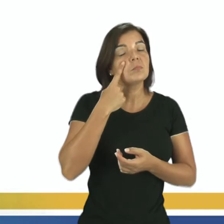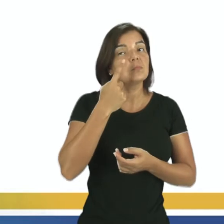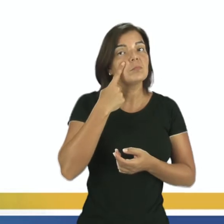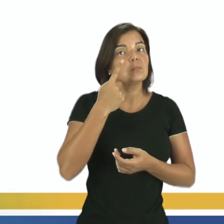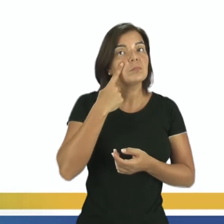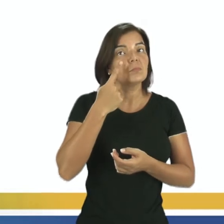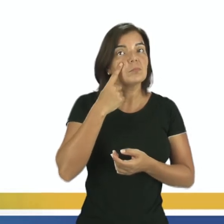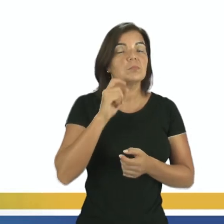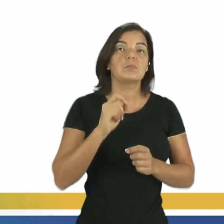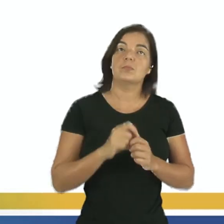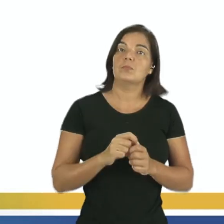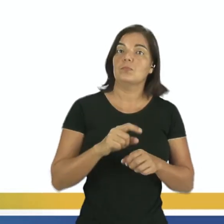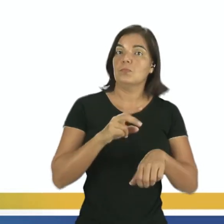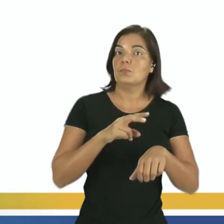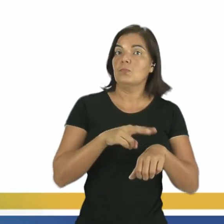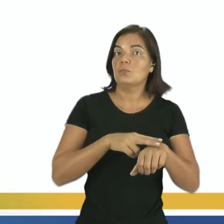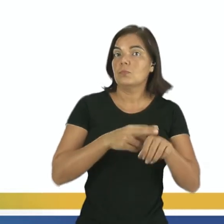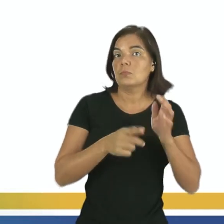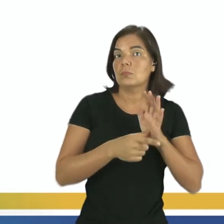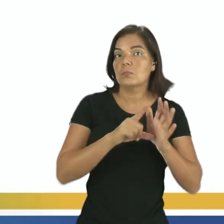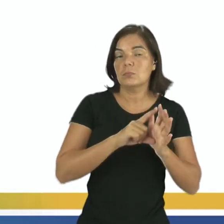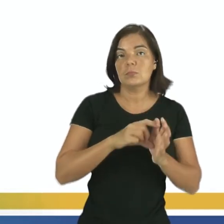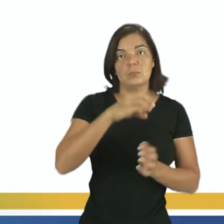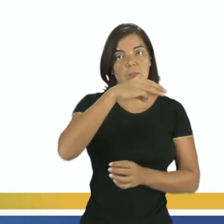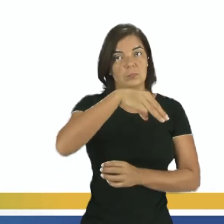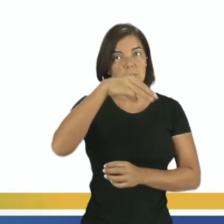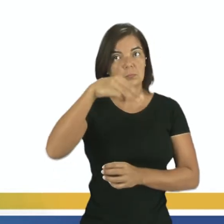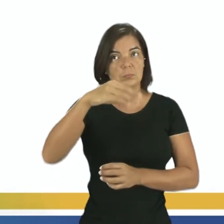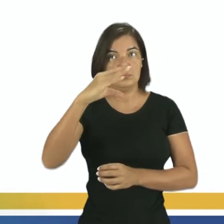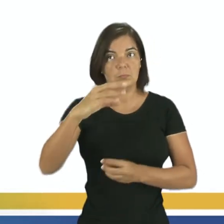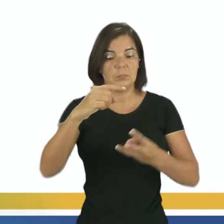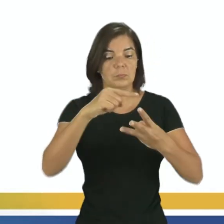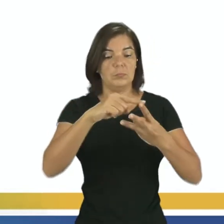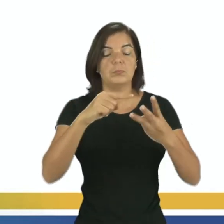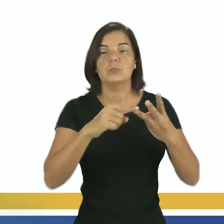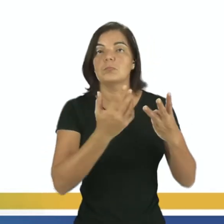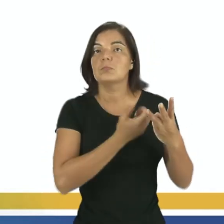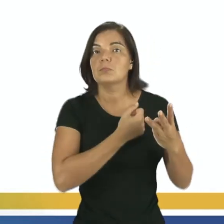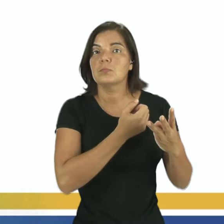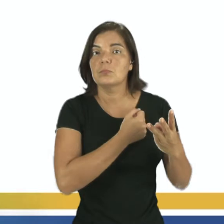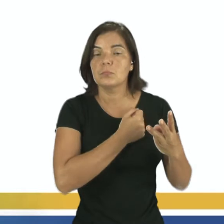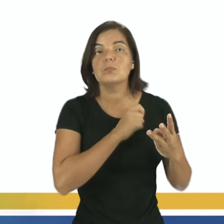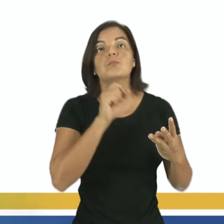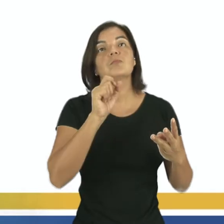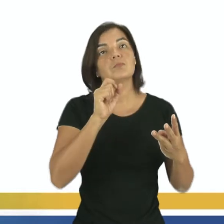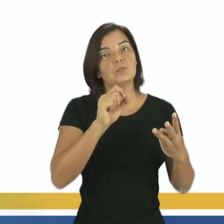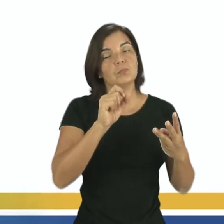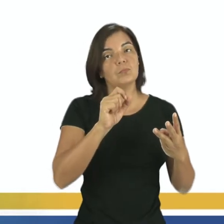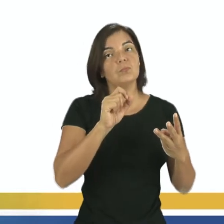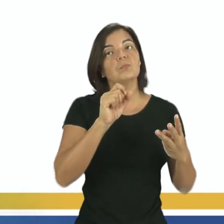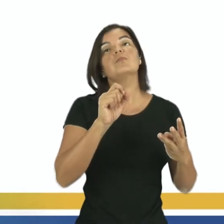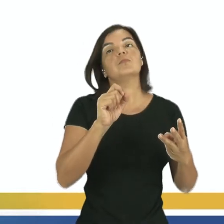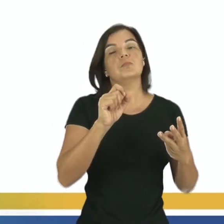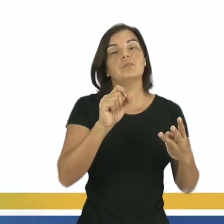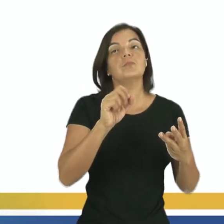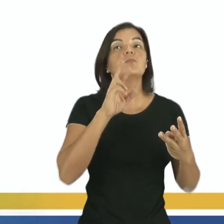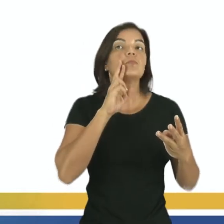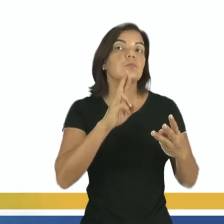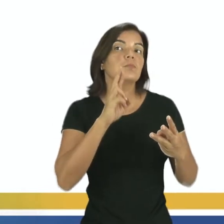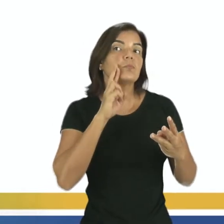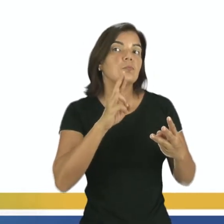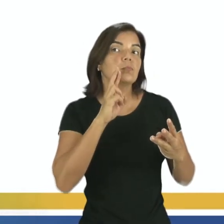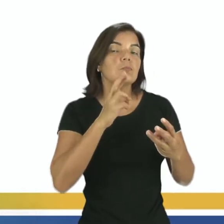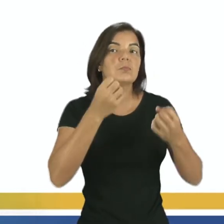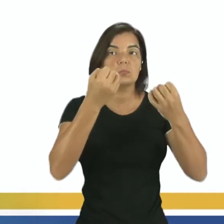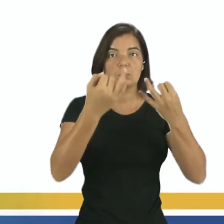no retângulozinho verde anterior? Que o MMC desses três números, então, vai ser o produto desses números primos